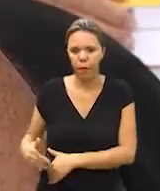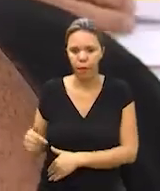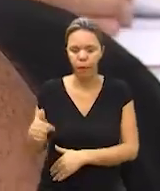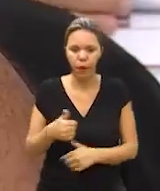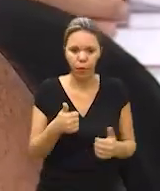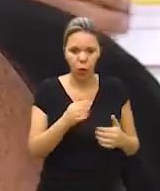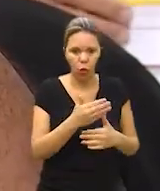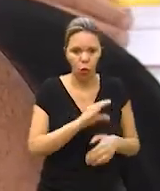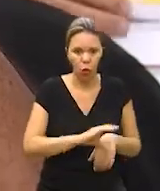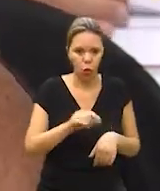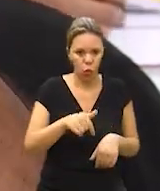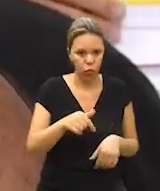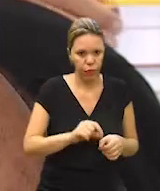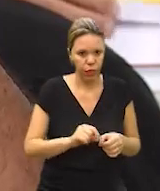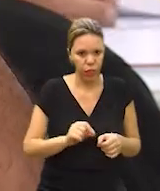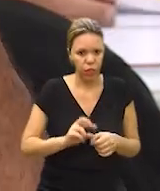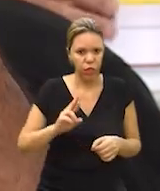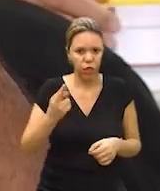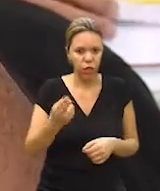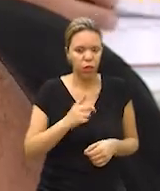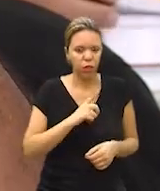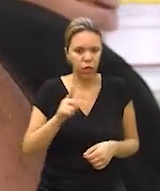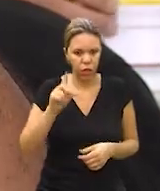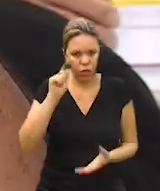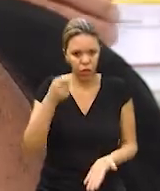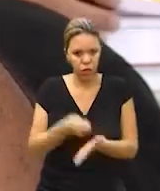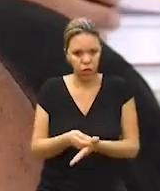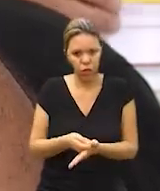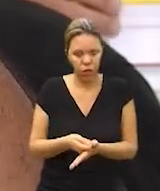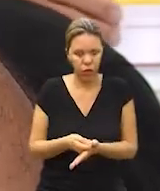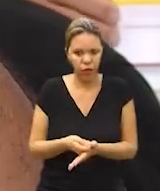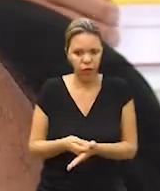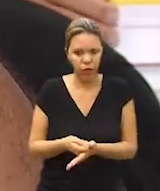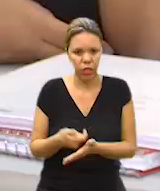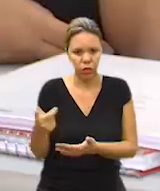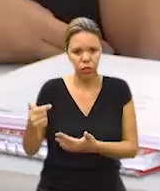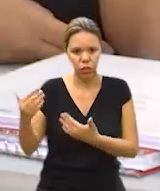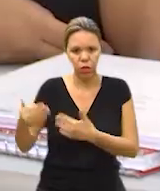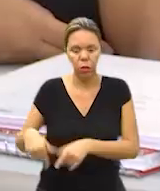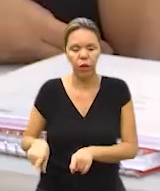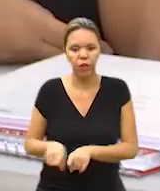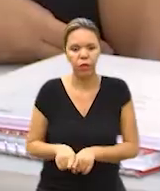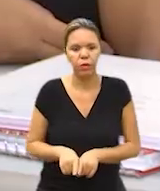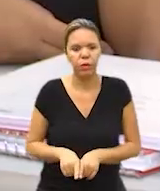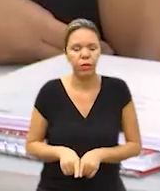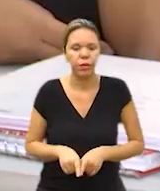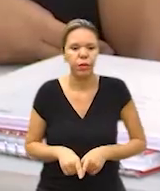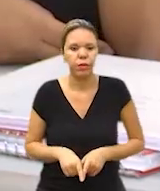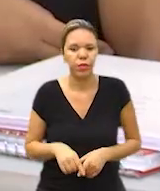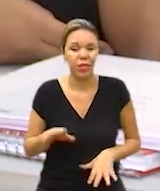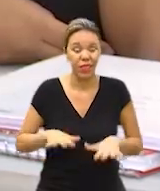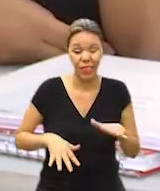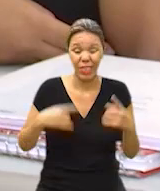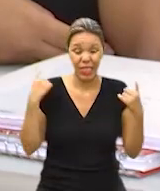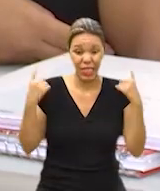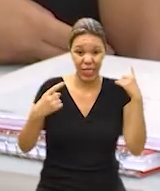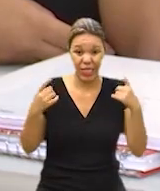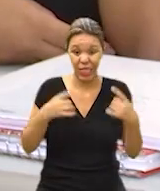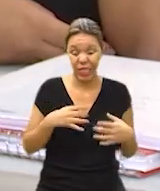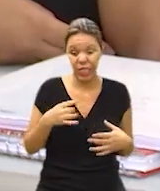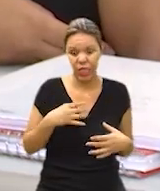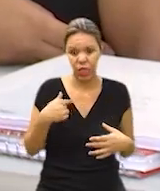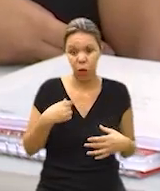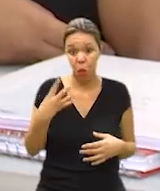aqui. E pelo resultado que eu tive, eu decidi fazer o da segunda fase também. A gente teme porque estudou, pelo